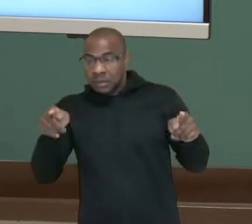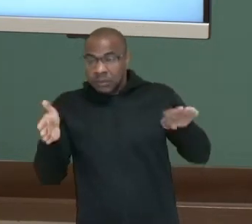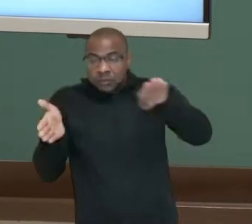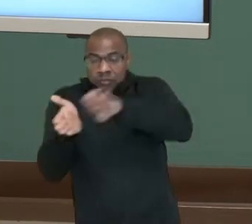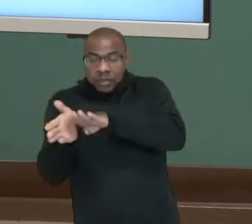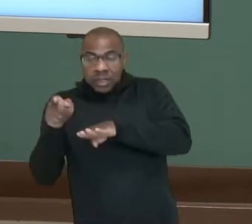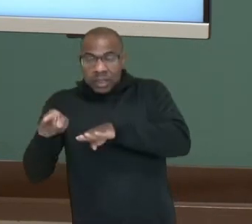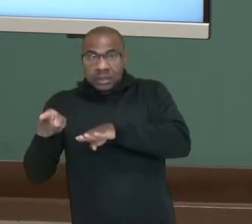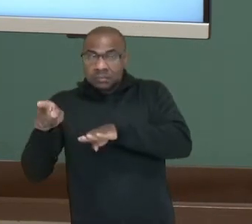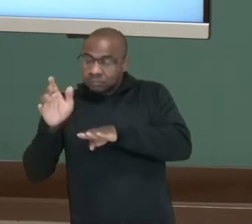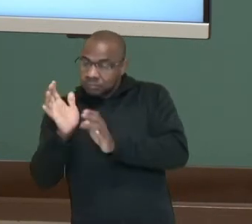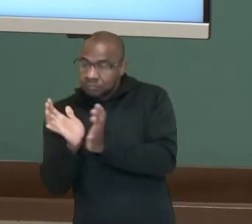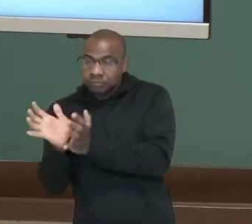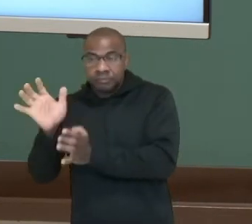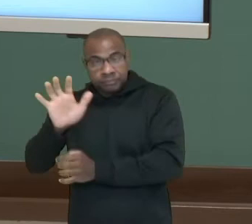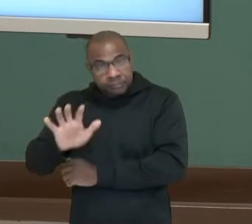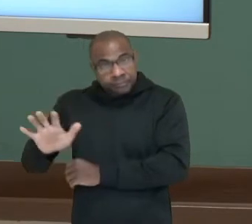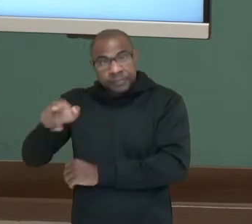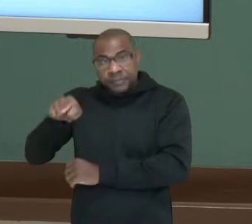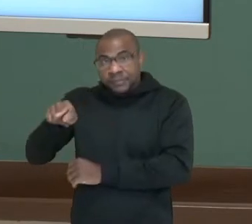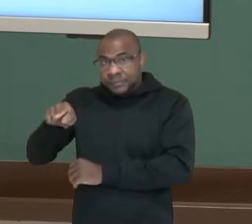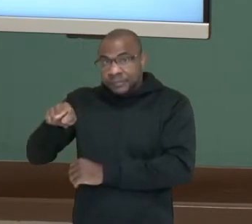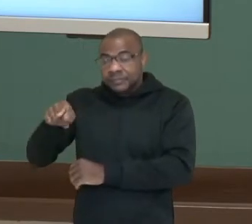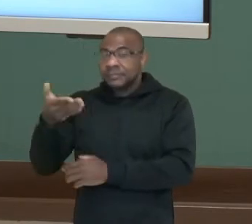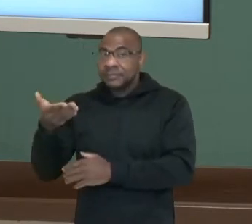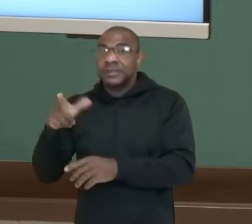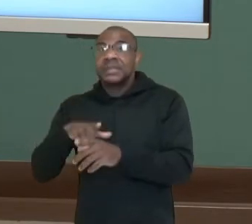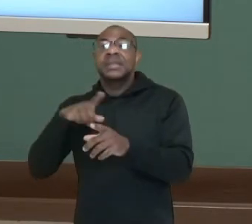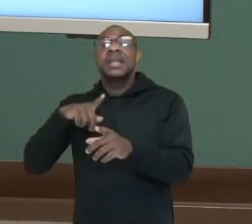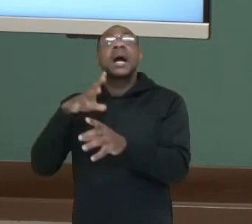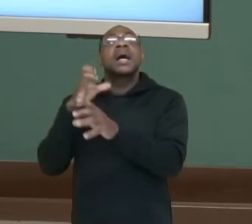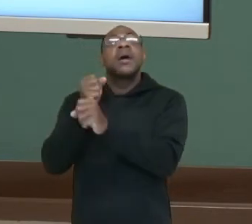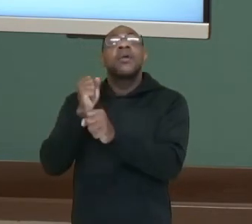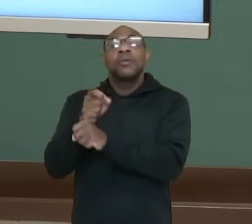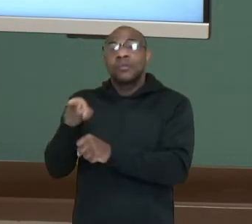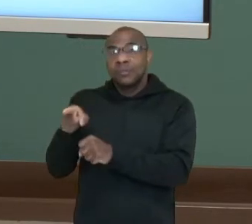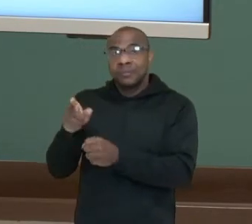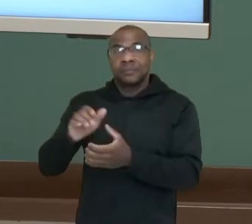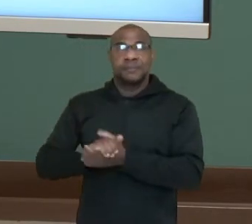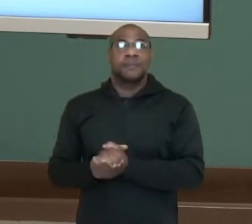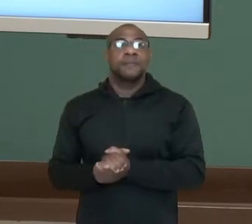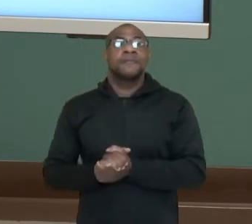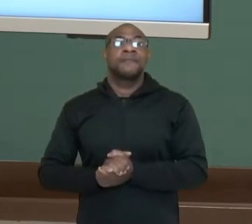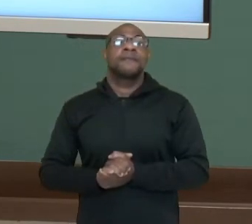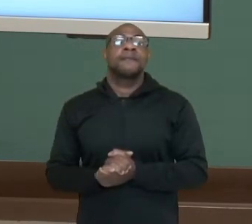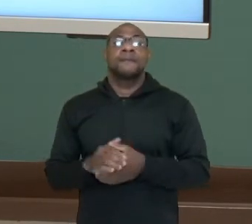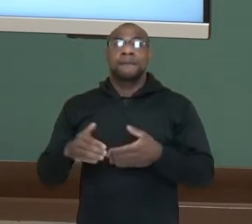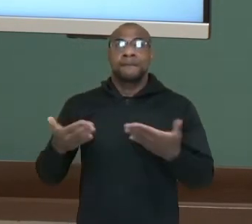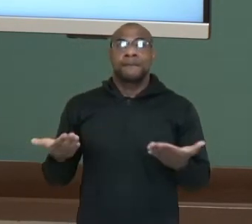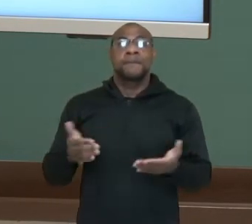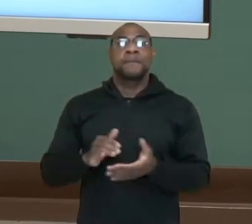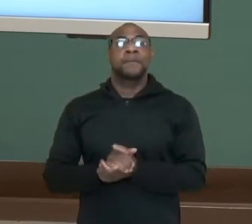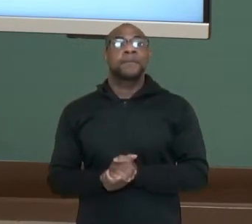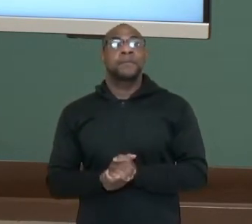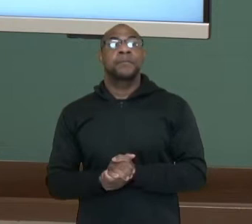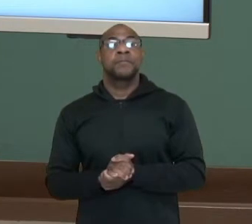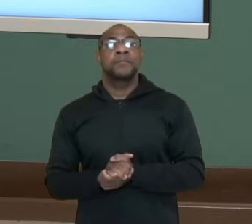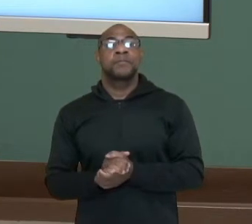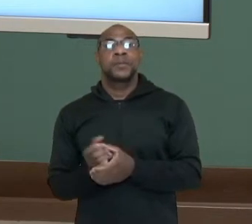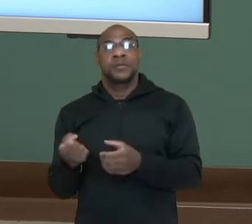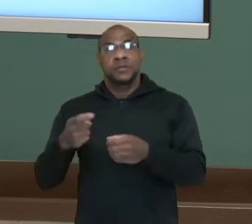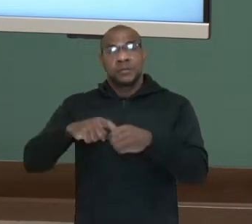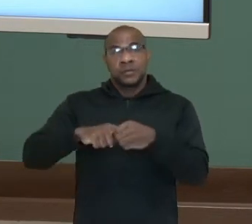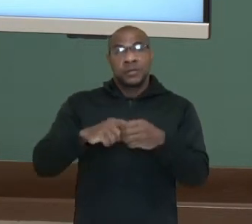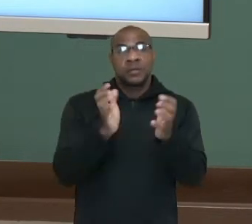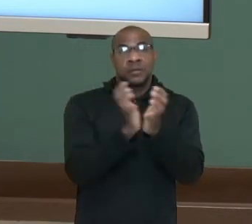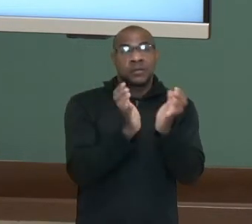chego, tá? É aquilo que eu estou calculando. Opa, voltando aqui. O conjunto